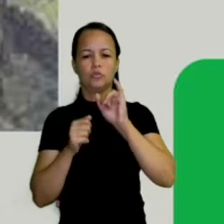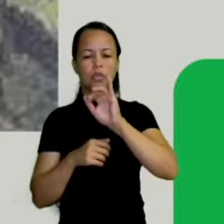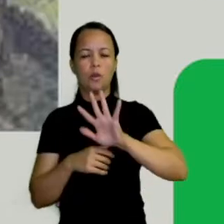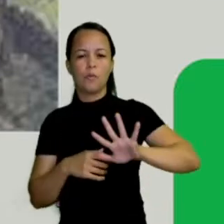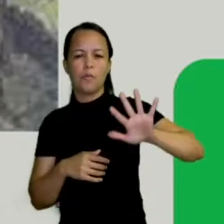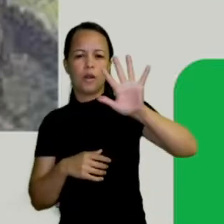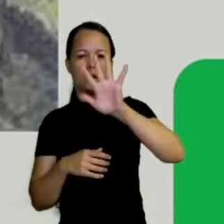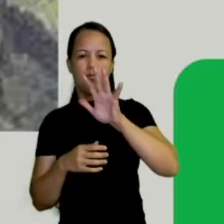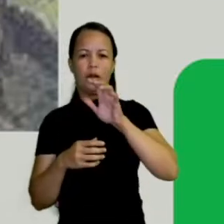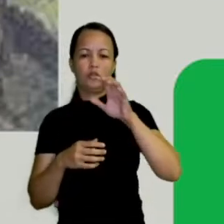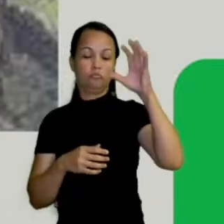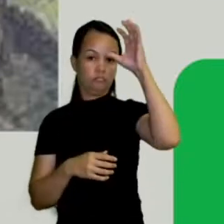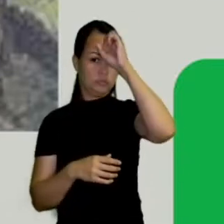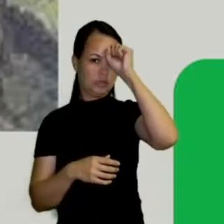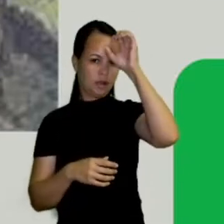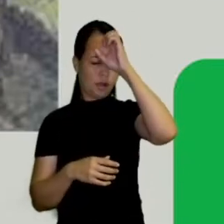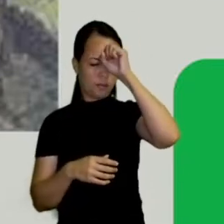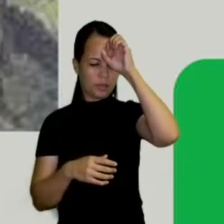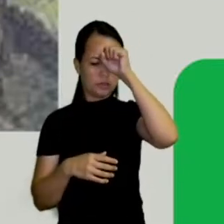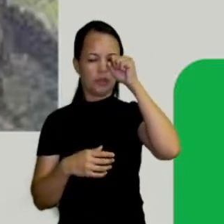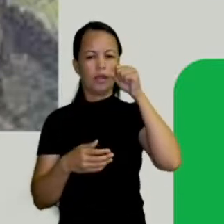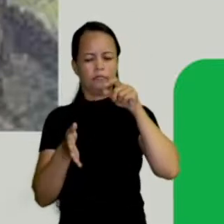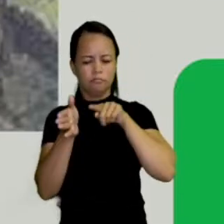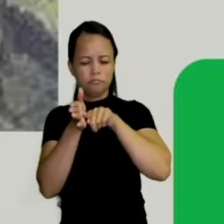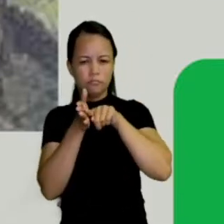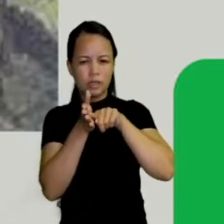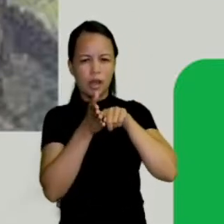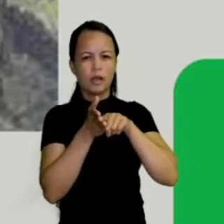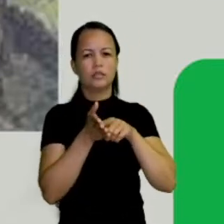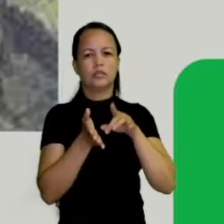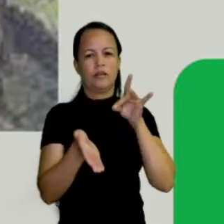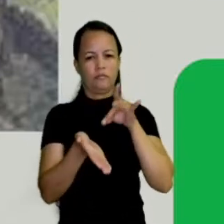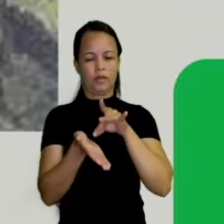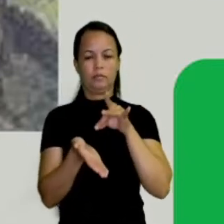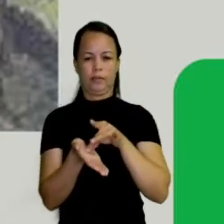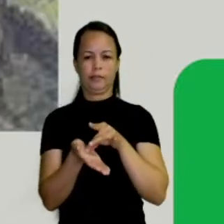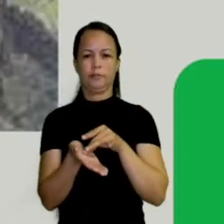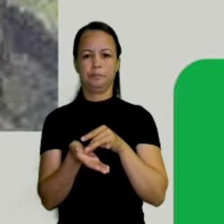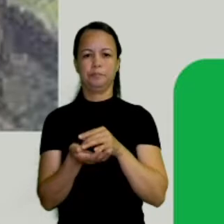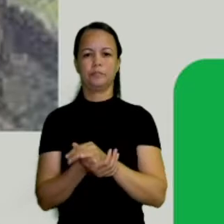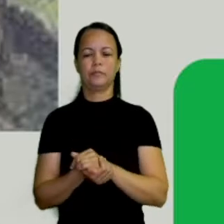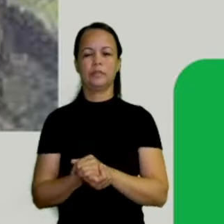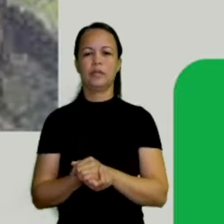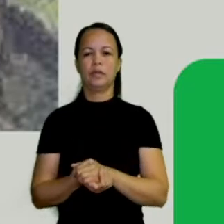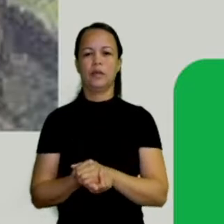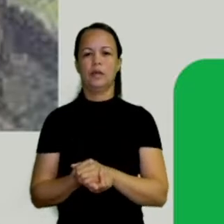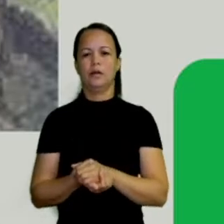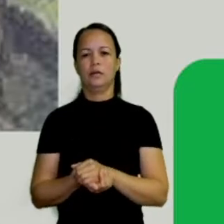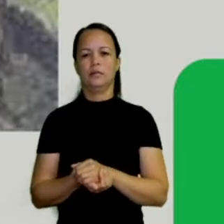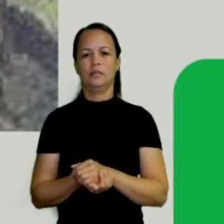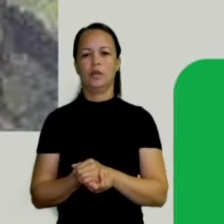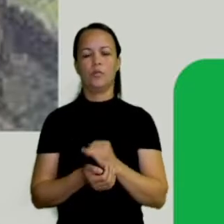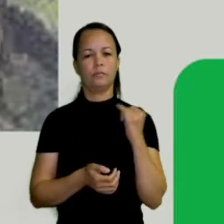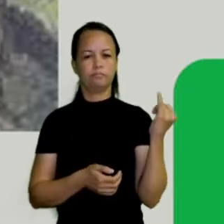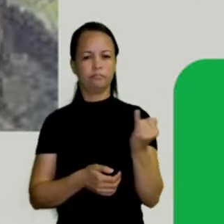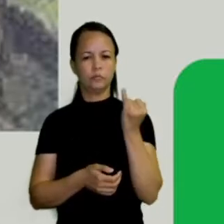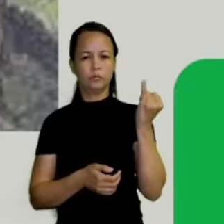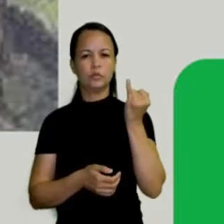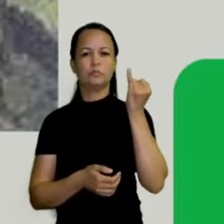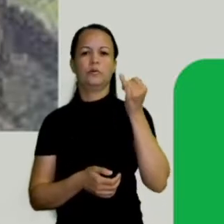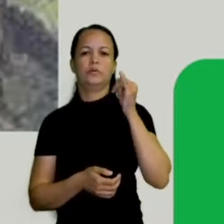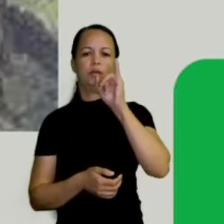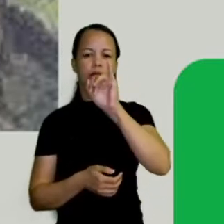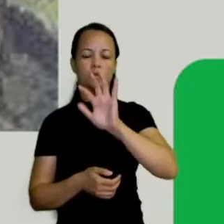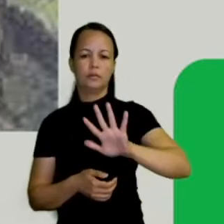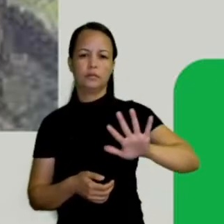de aprendizagem e de análise da realidade. Então, essa é uma outra imagem muito importante que